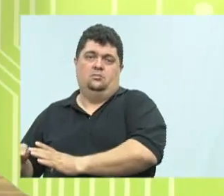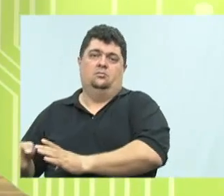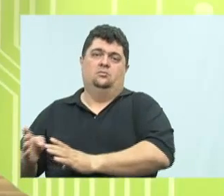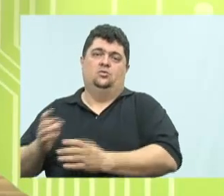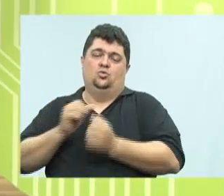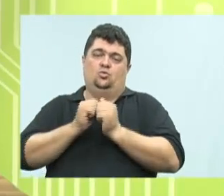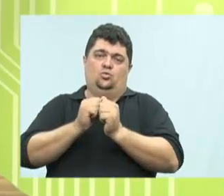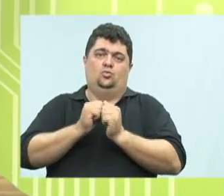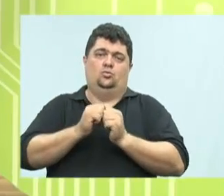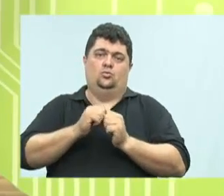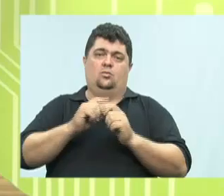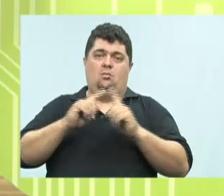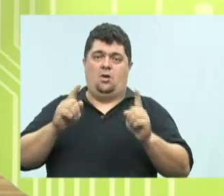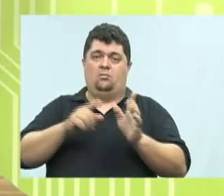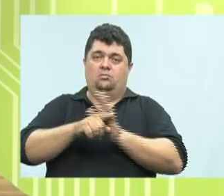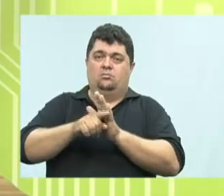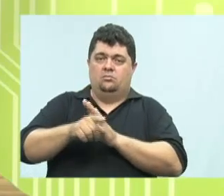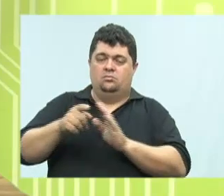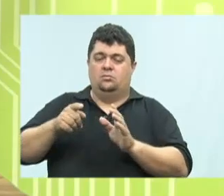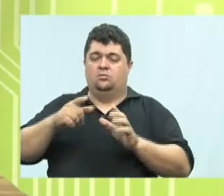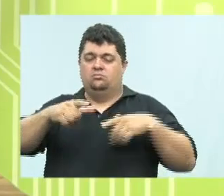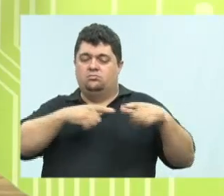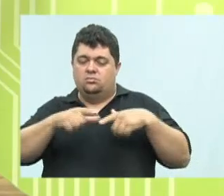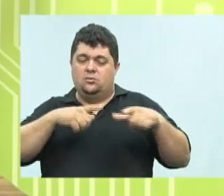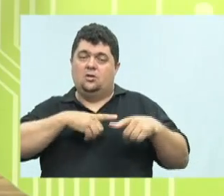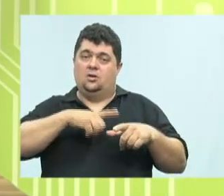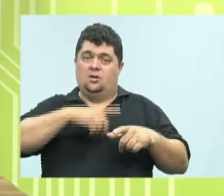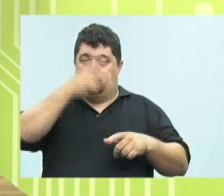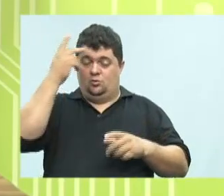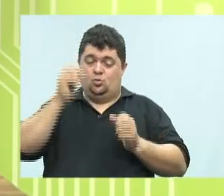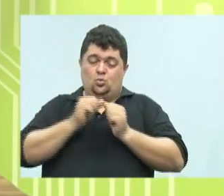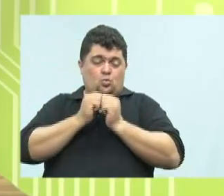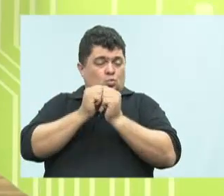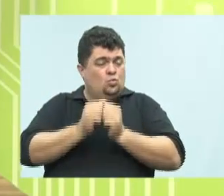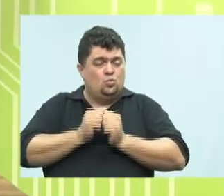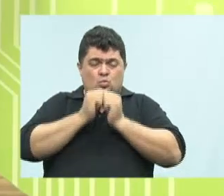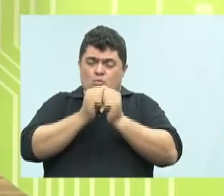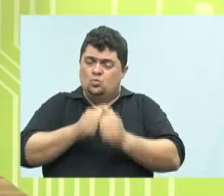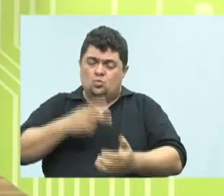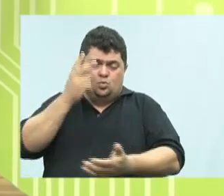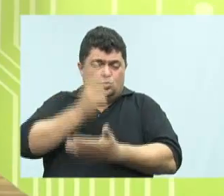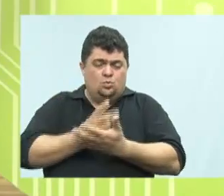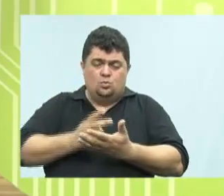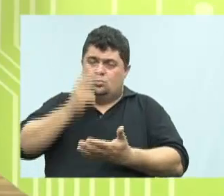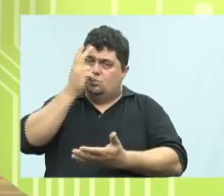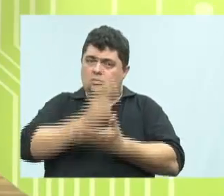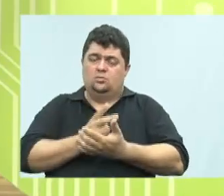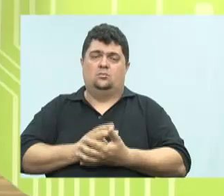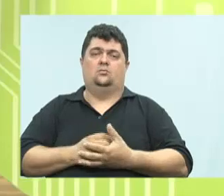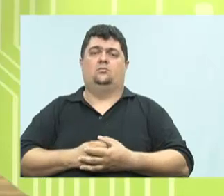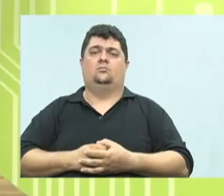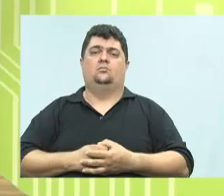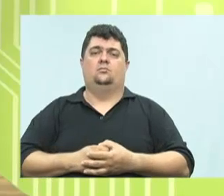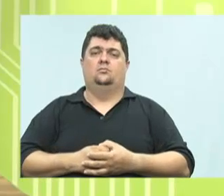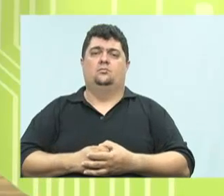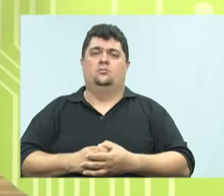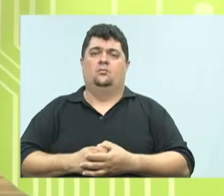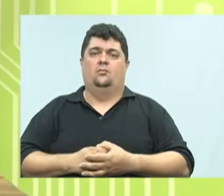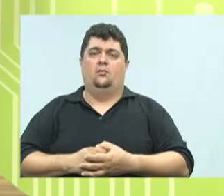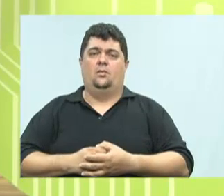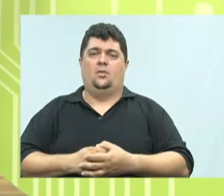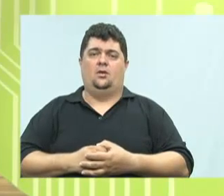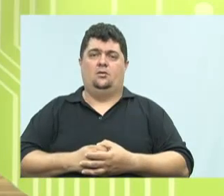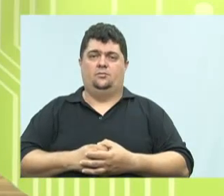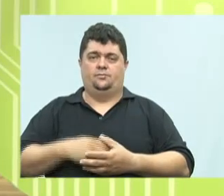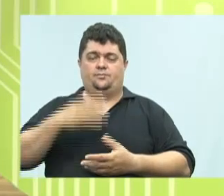né? Já na pesquisa intervenção, esses sujeitos estão envolvidos colaborativamente no processo de intervenção